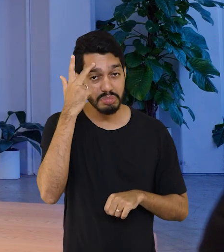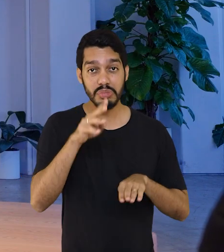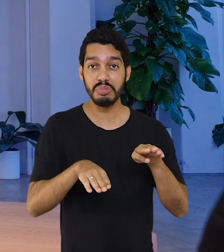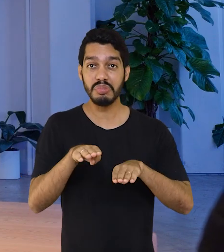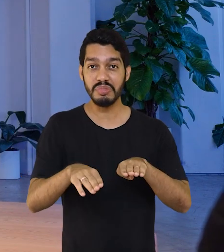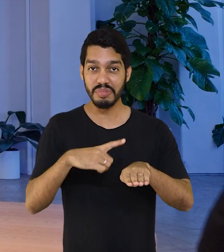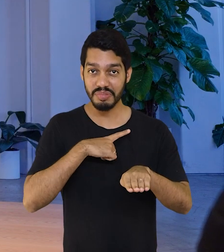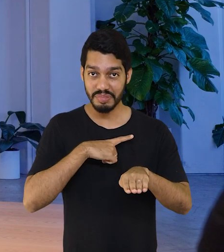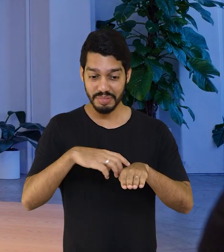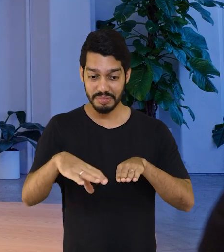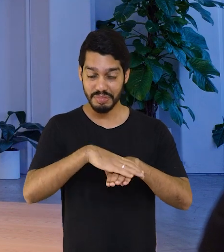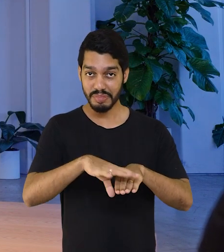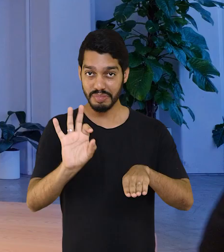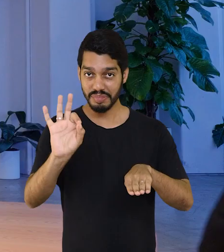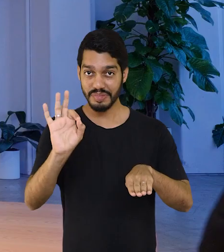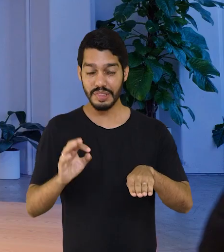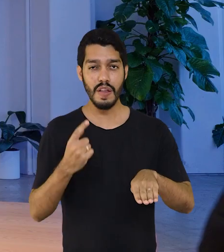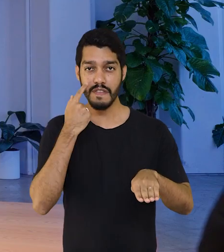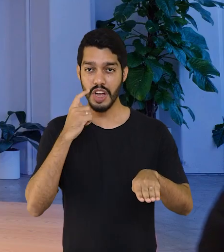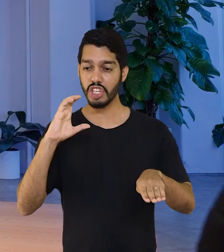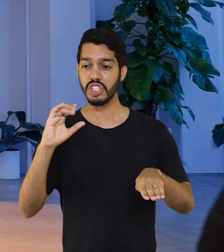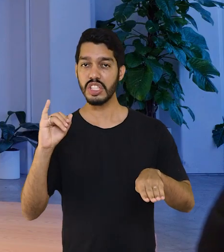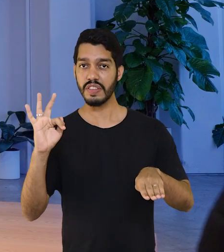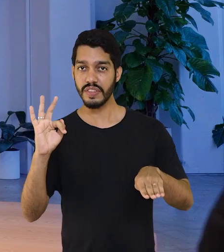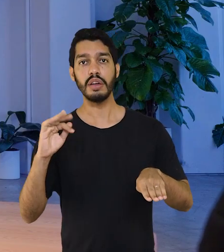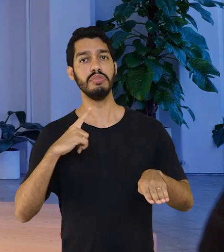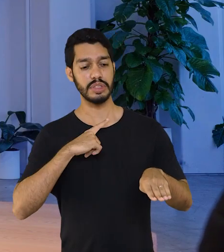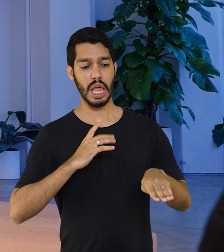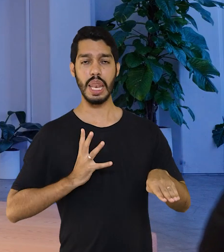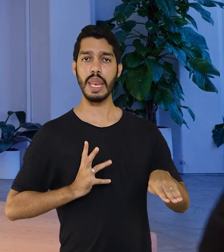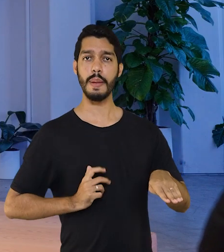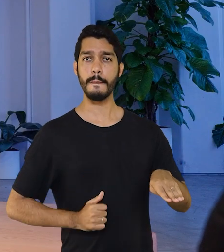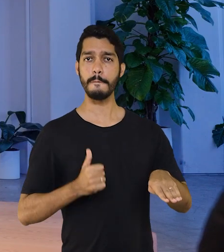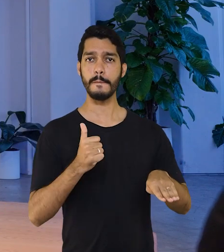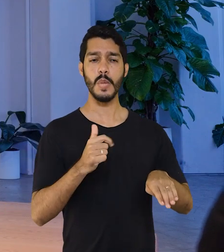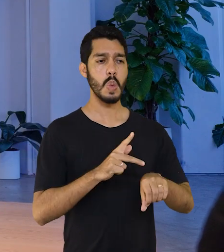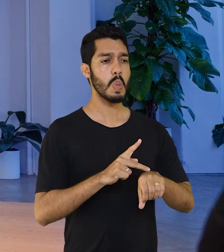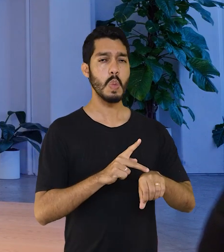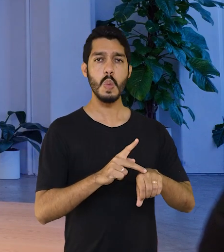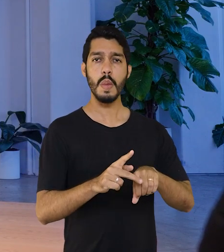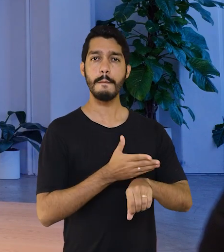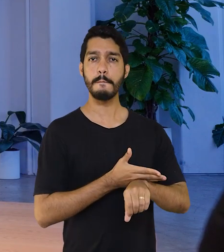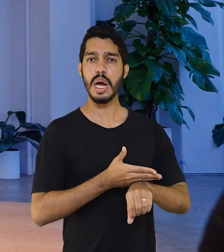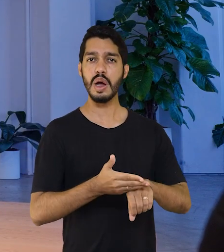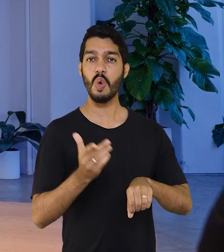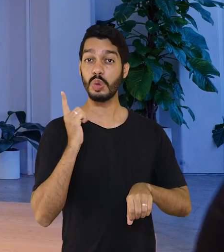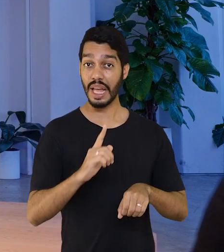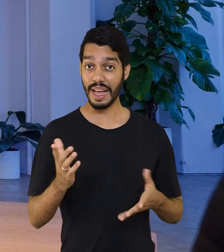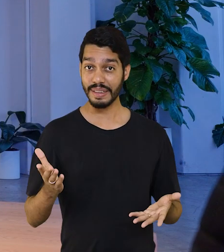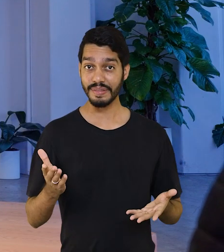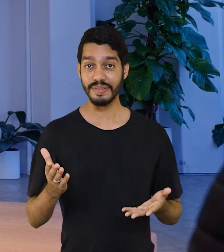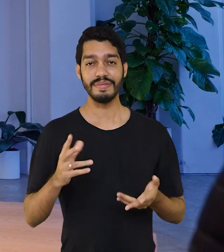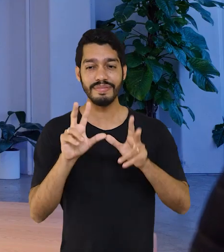tênis branco. Tênis branco. Porque alguém descobriu que, CIF funciona muito bem para limpar tênis branco. Então, você imagina que e